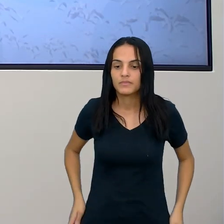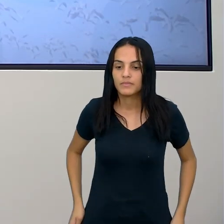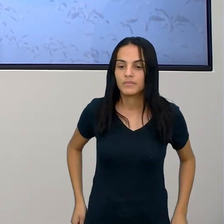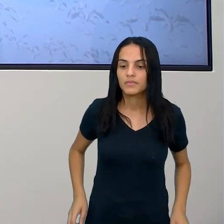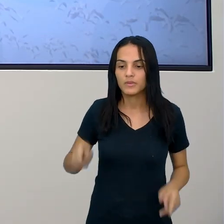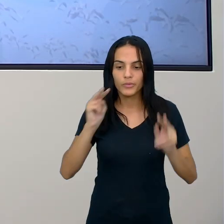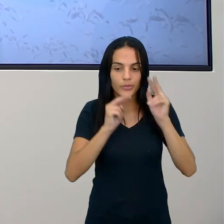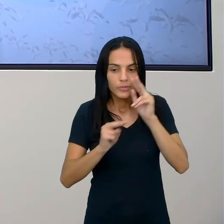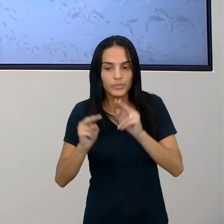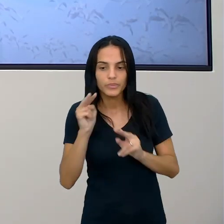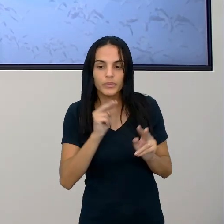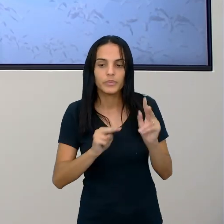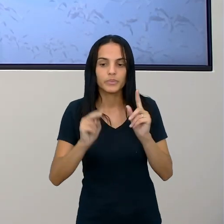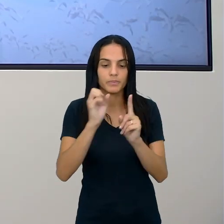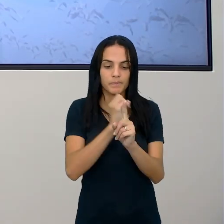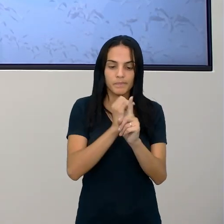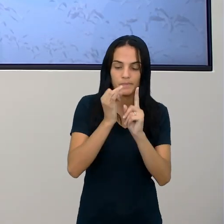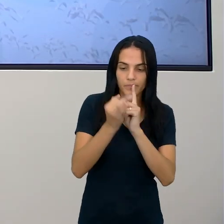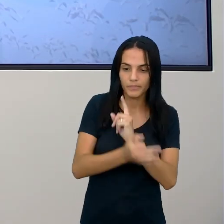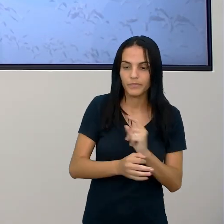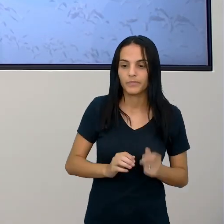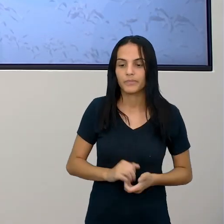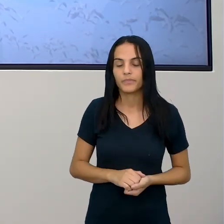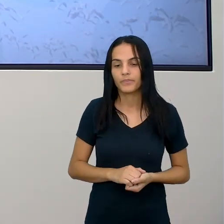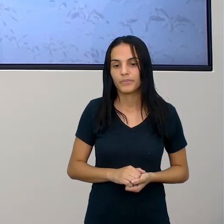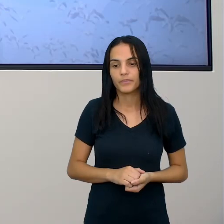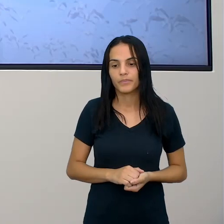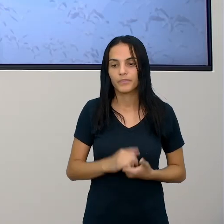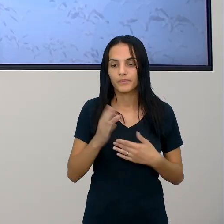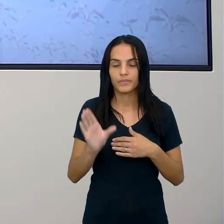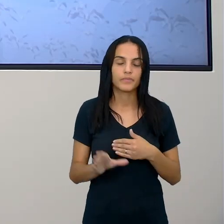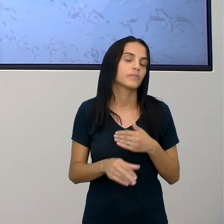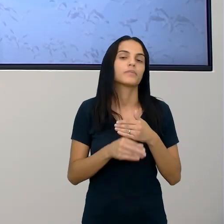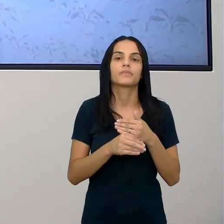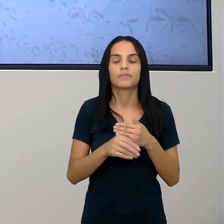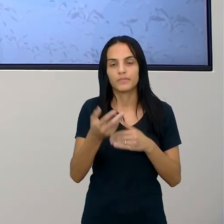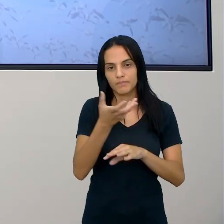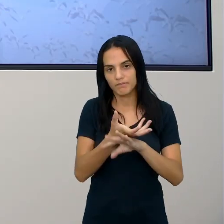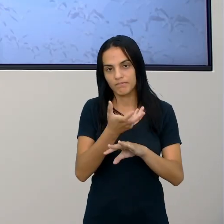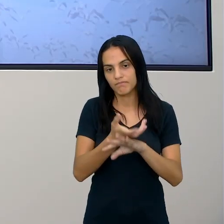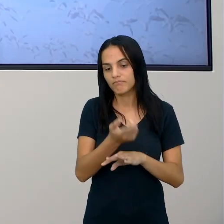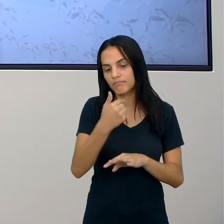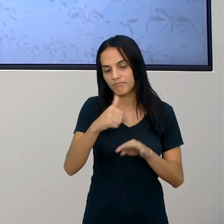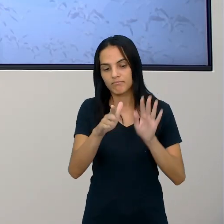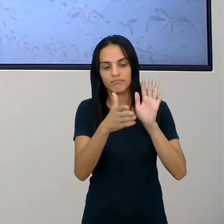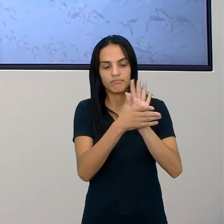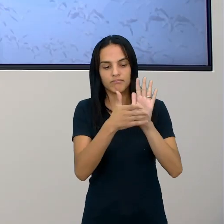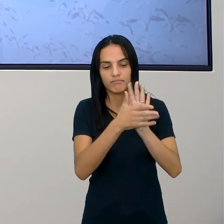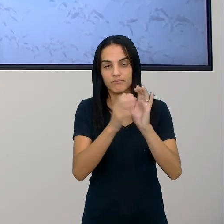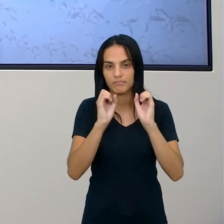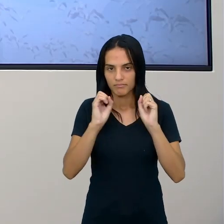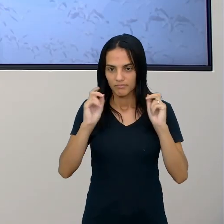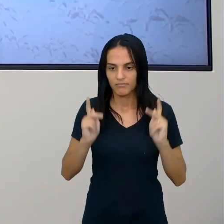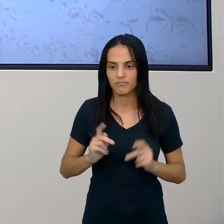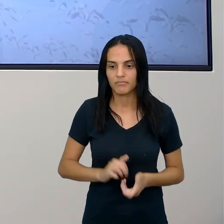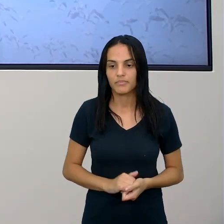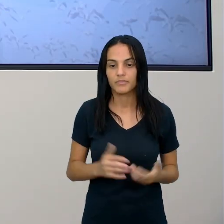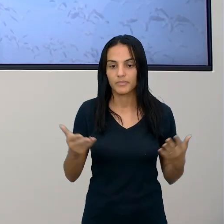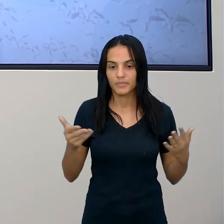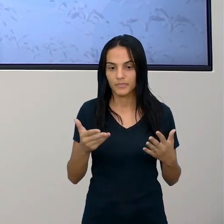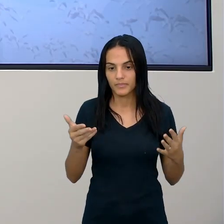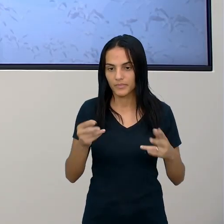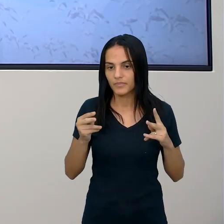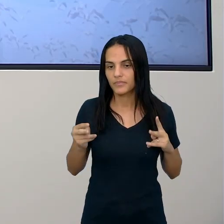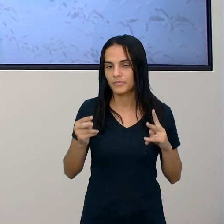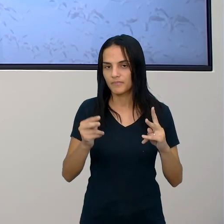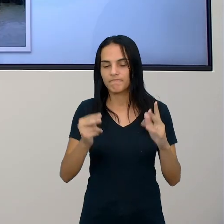olhar sociológico, um olhar desse componente que nós estamos propondo aqui, tá certo? Então agora eu vou continuar